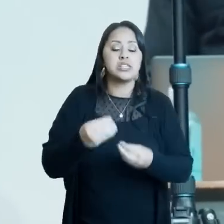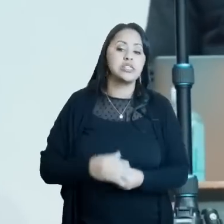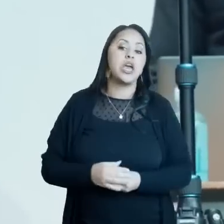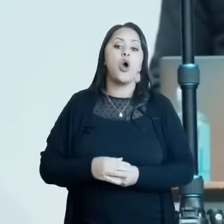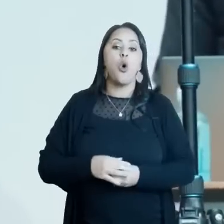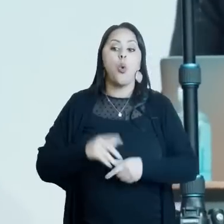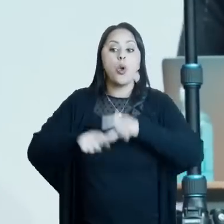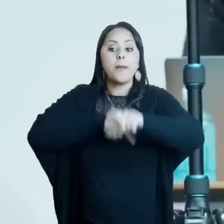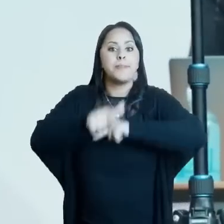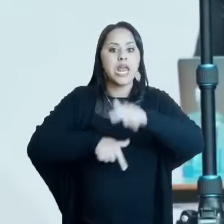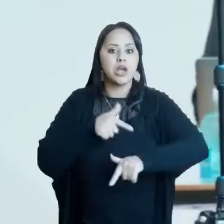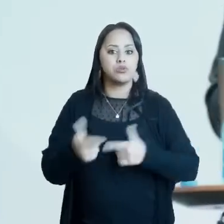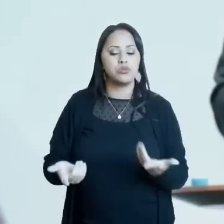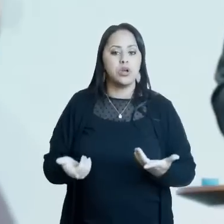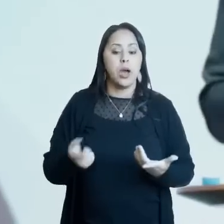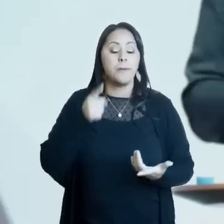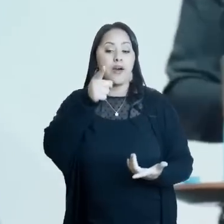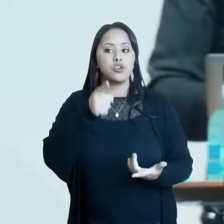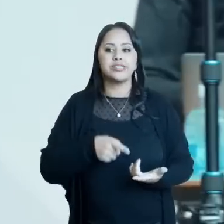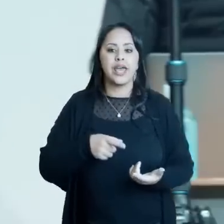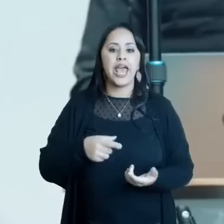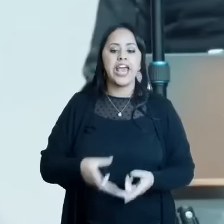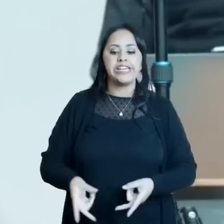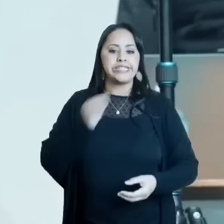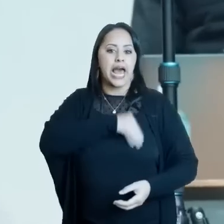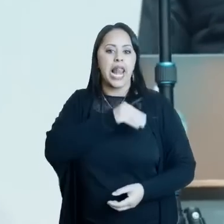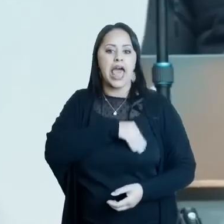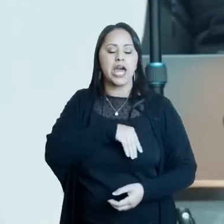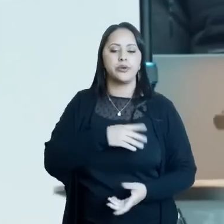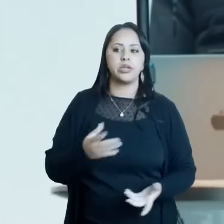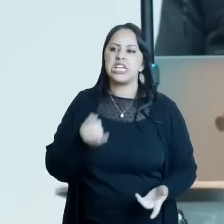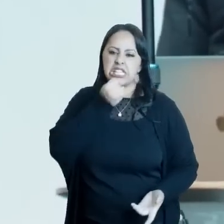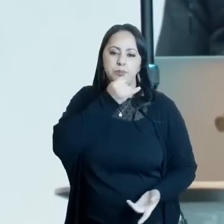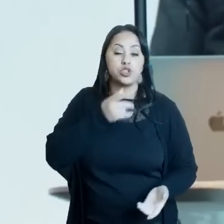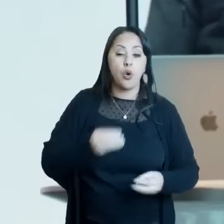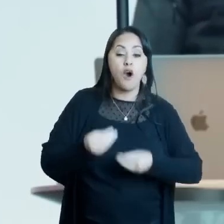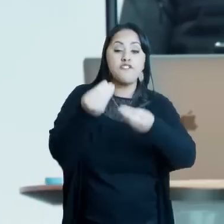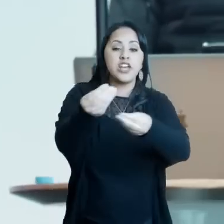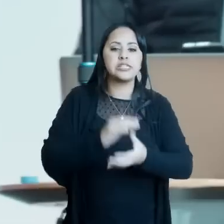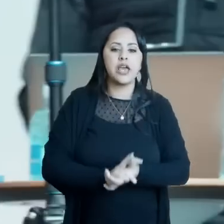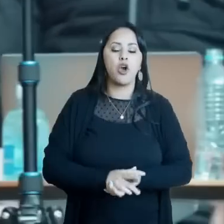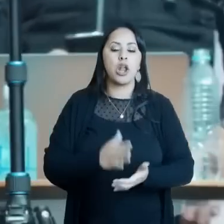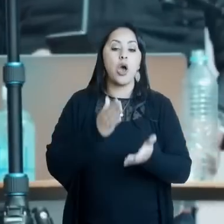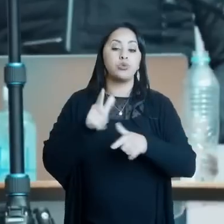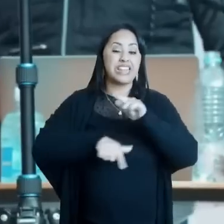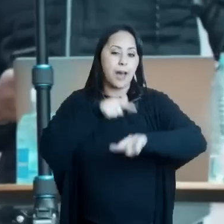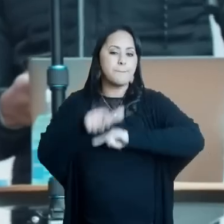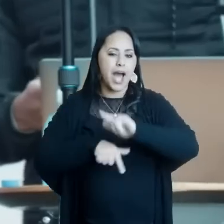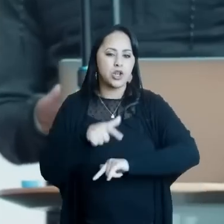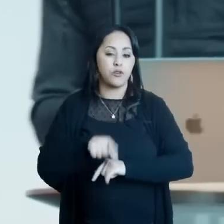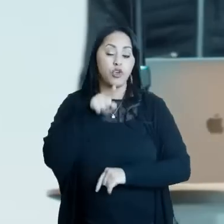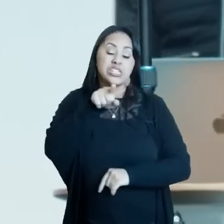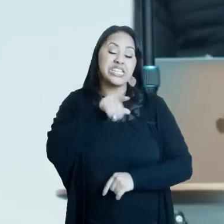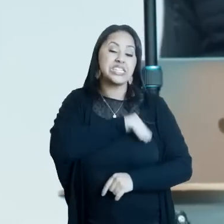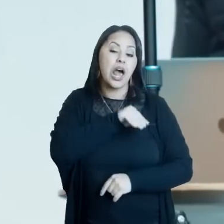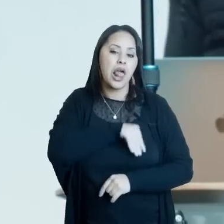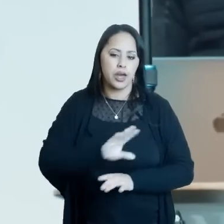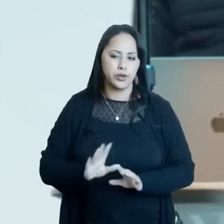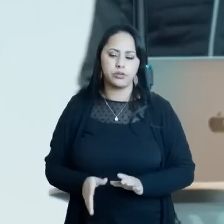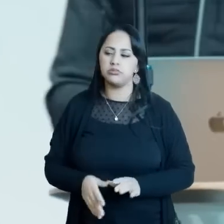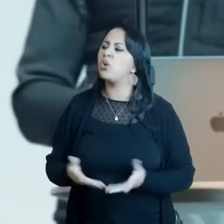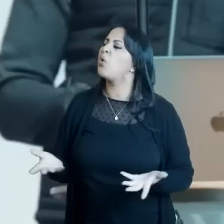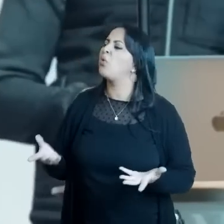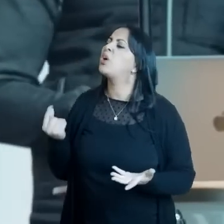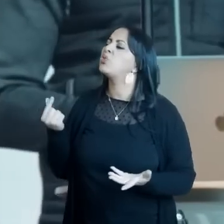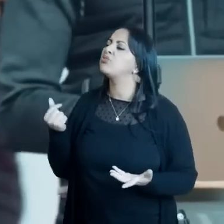50 mil reais por mês, 50 mil não, se eu oferecer para todos vocês aí agora, se eu oferecer um emprego para vocês, vocês ganhar, qual